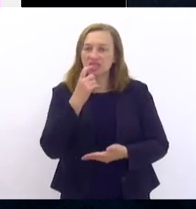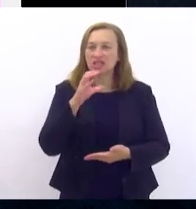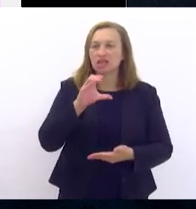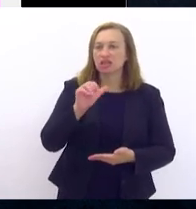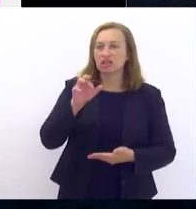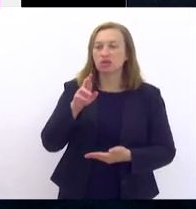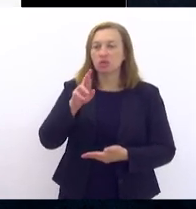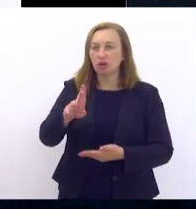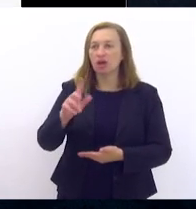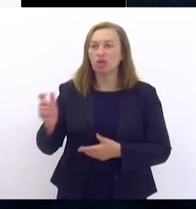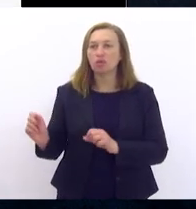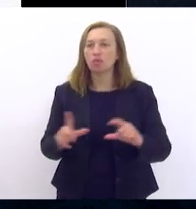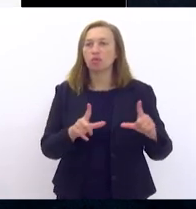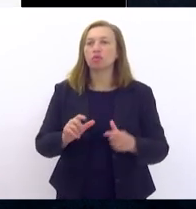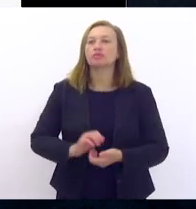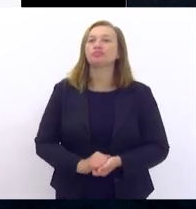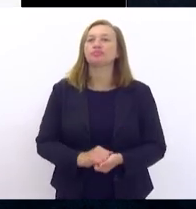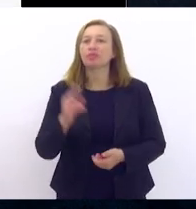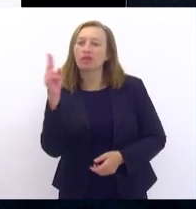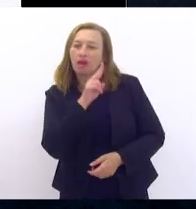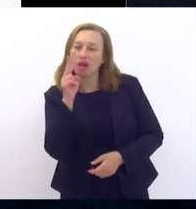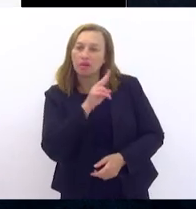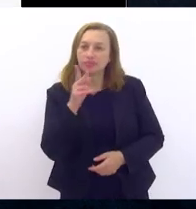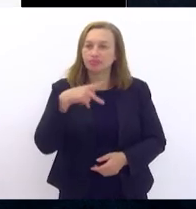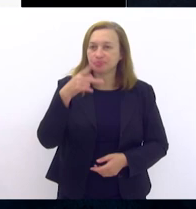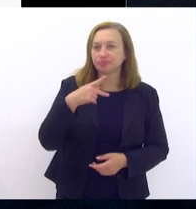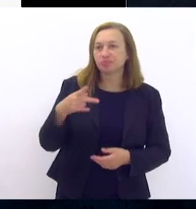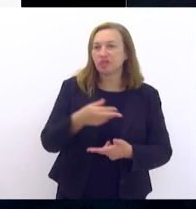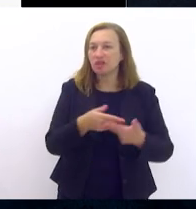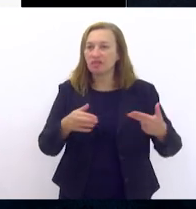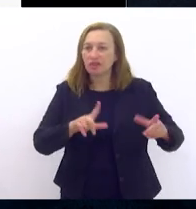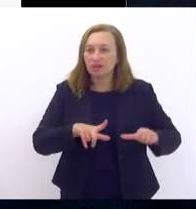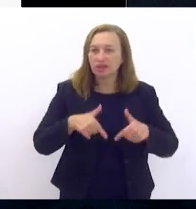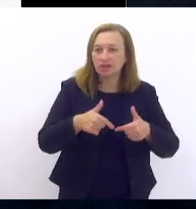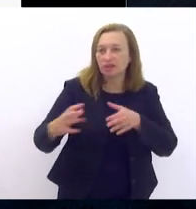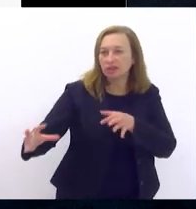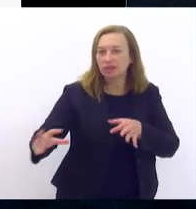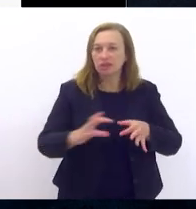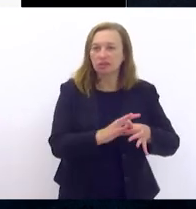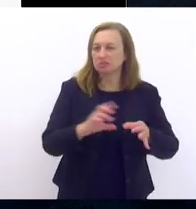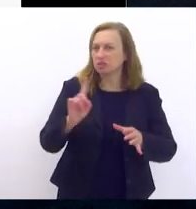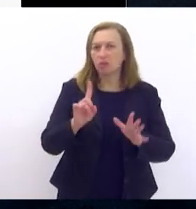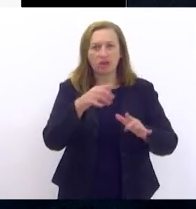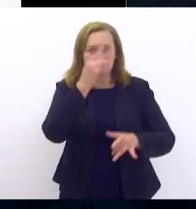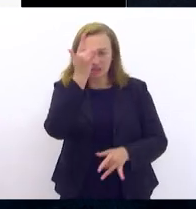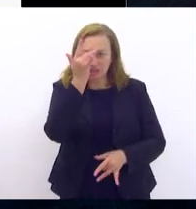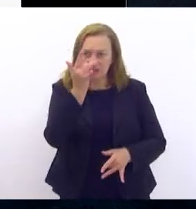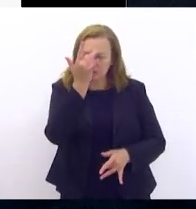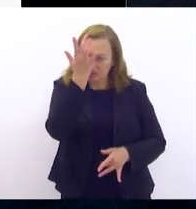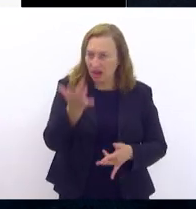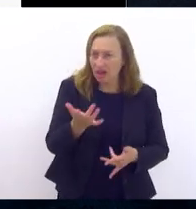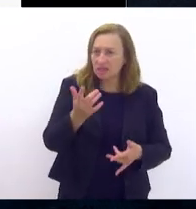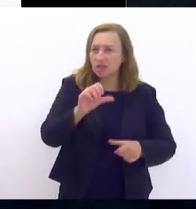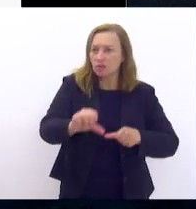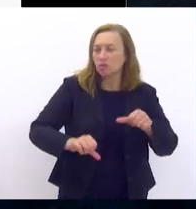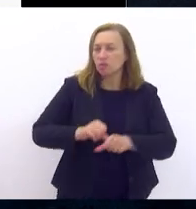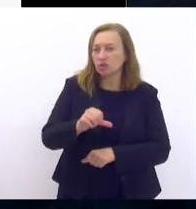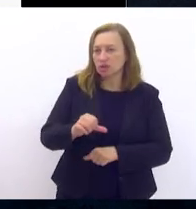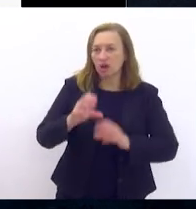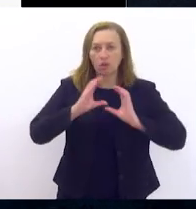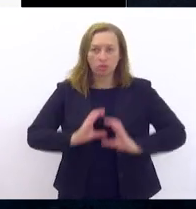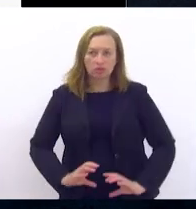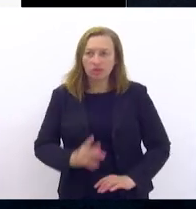o próximo eu trato rapidamente de várias ações de engajamento não é simples né mudar o comportamento das pessoas